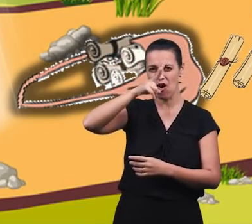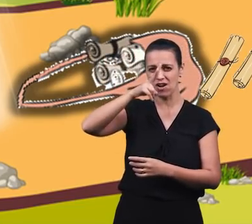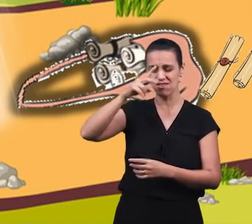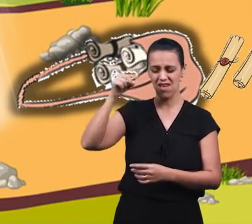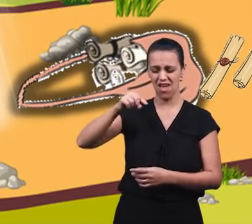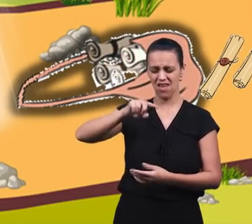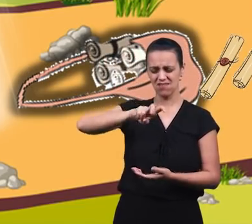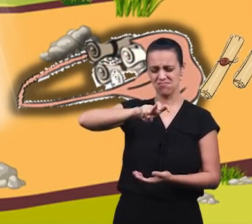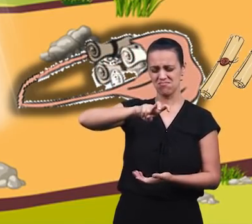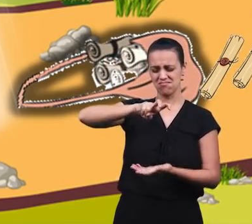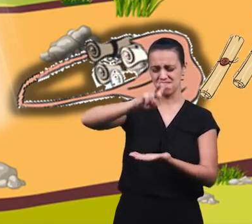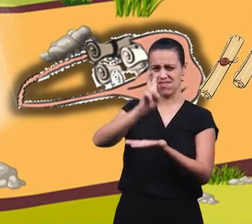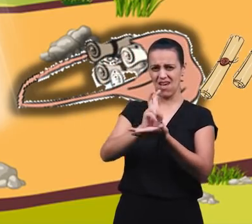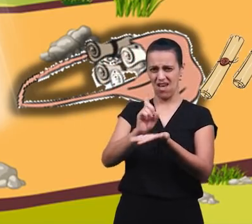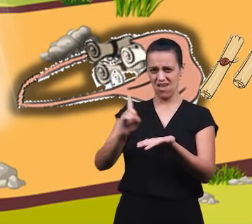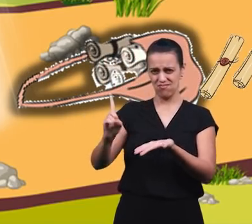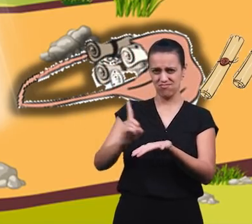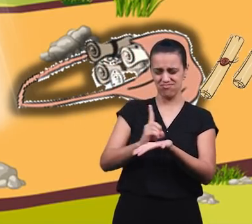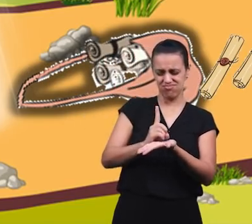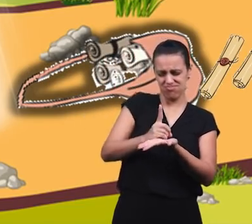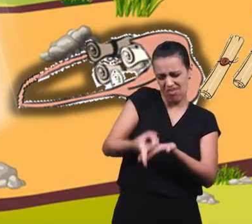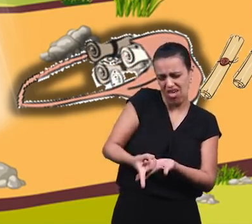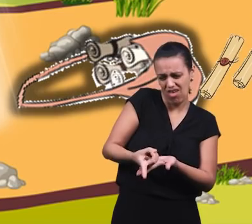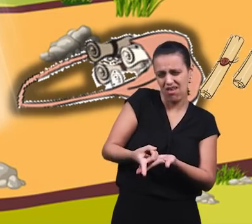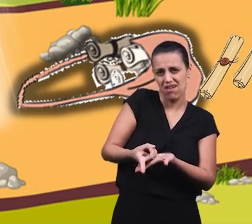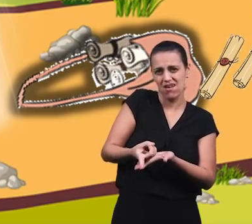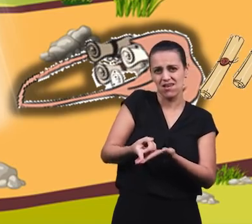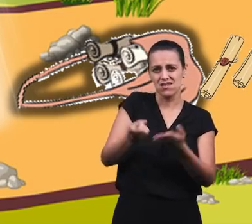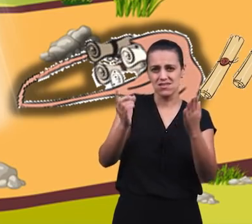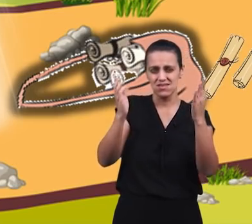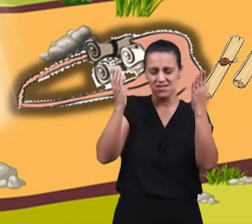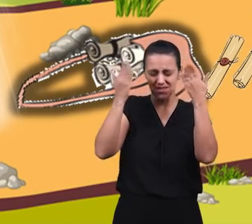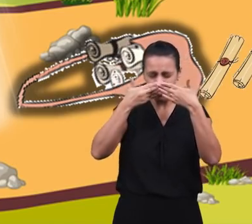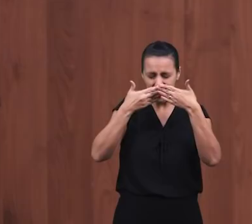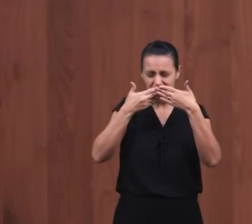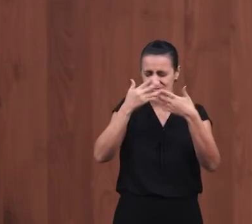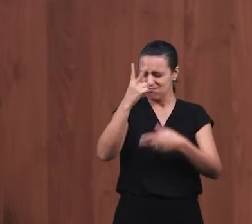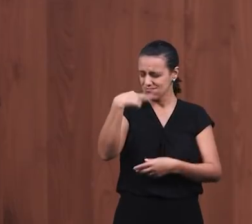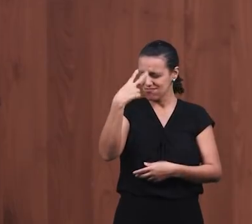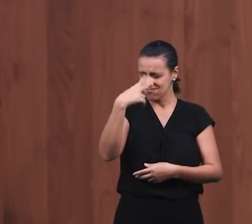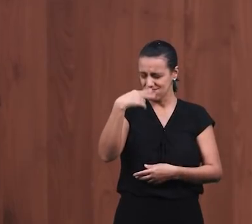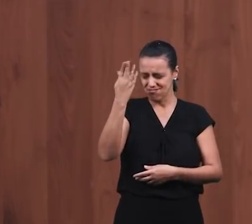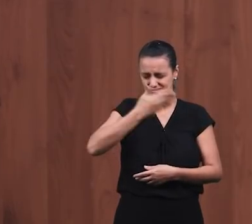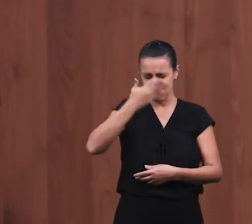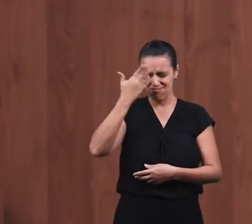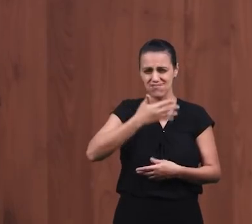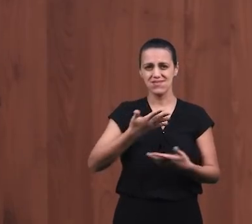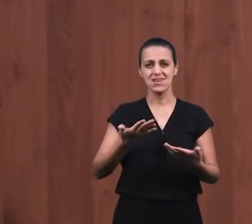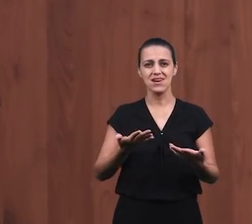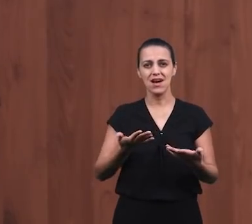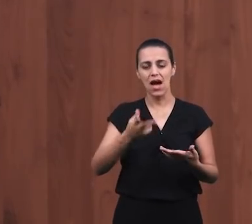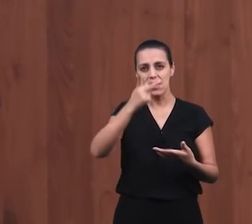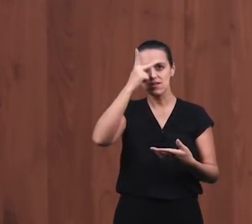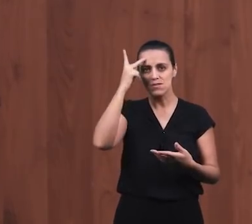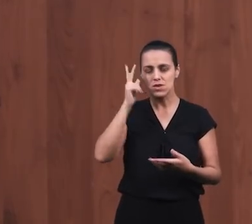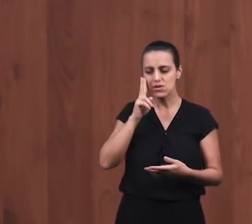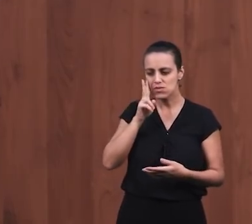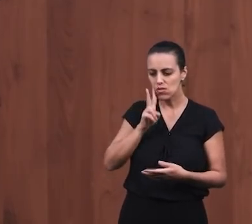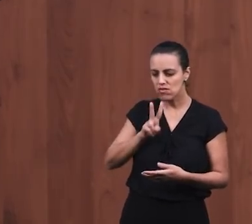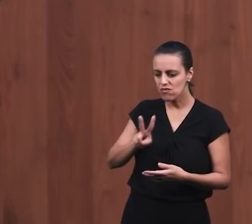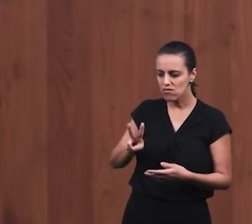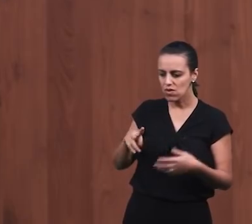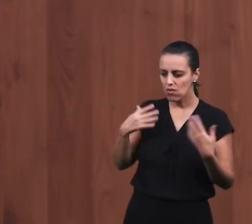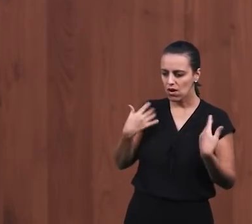chão. Saulo caiu e ficou cego. E as pessoas que estavam ali com ele viram aquilo